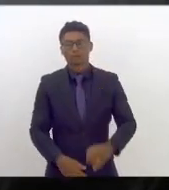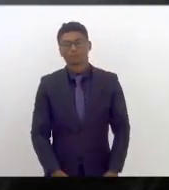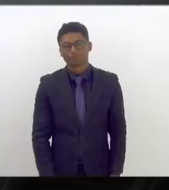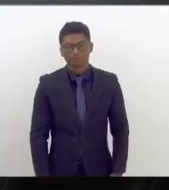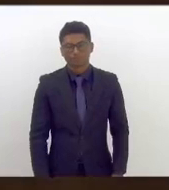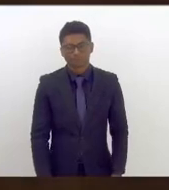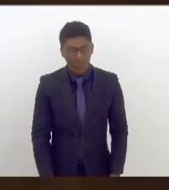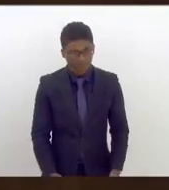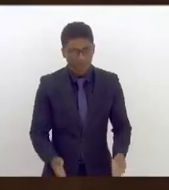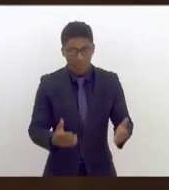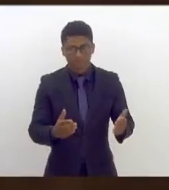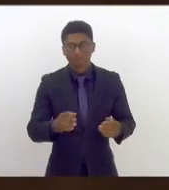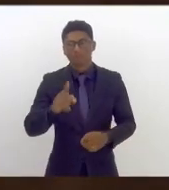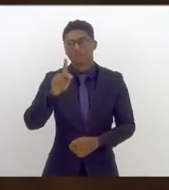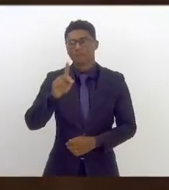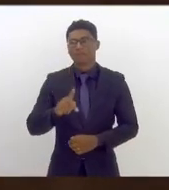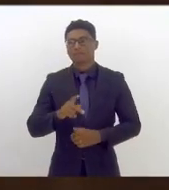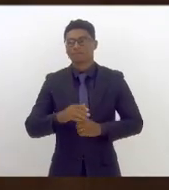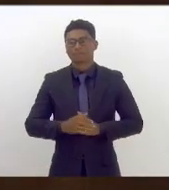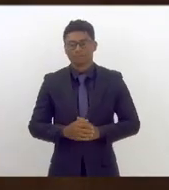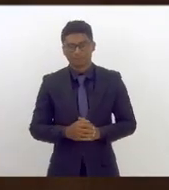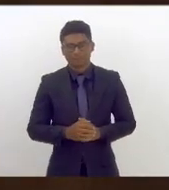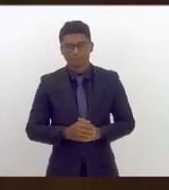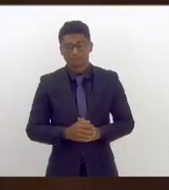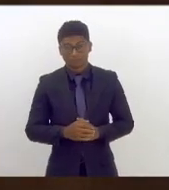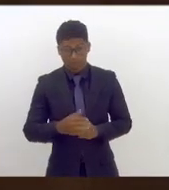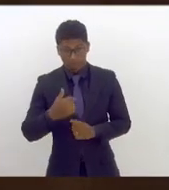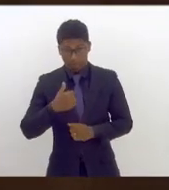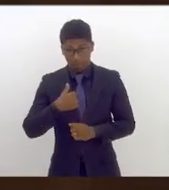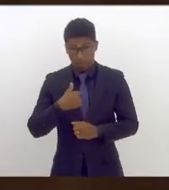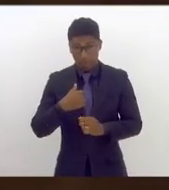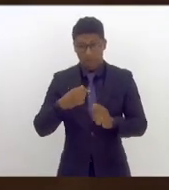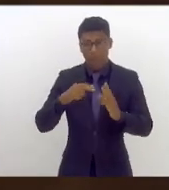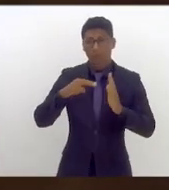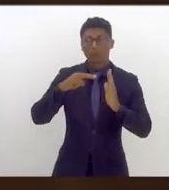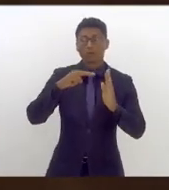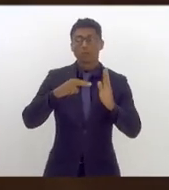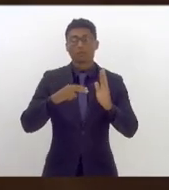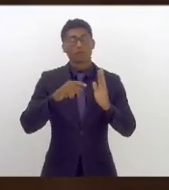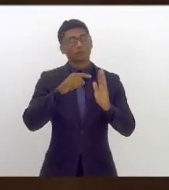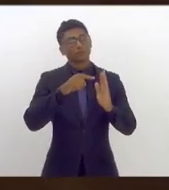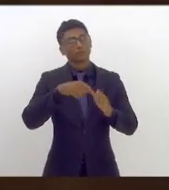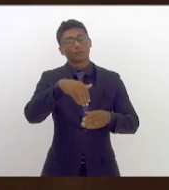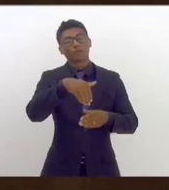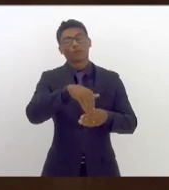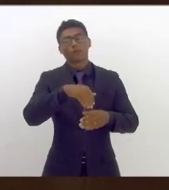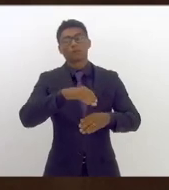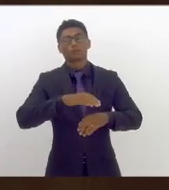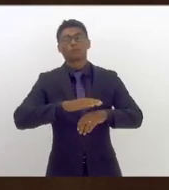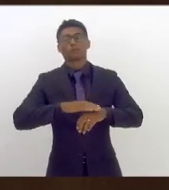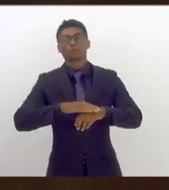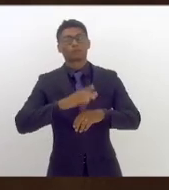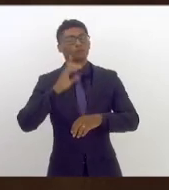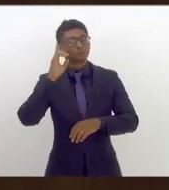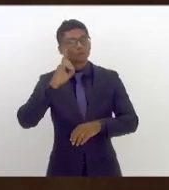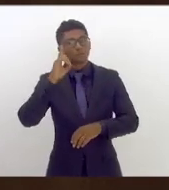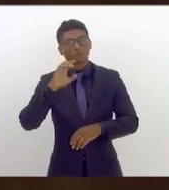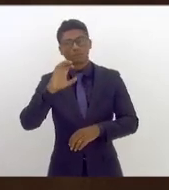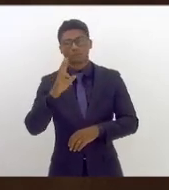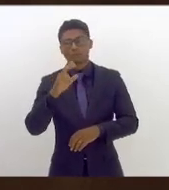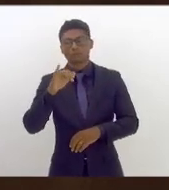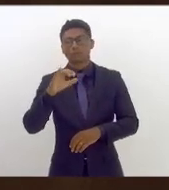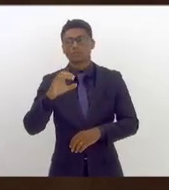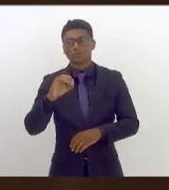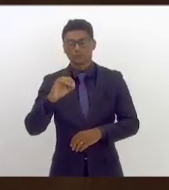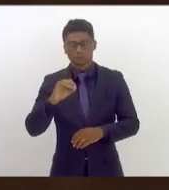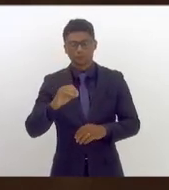Senhor presidente, vou ler aqui o voto do deputado Chico Machado em